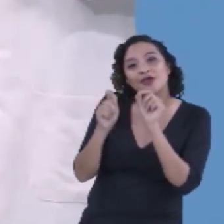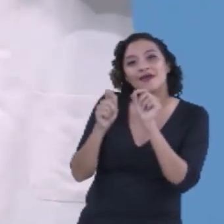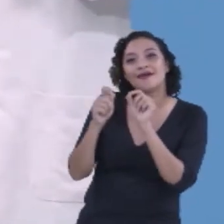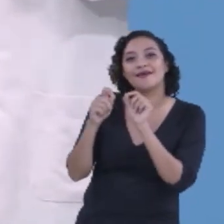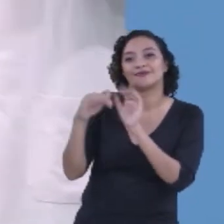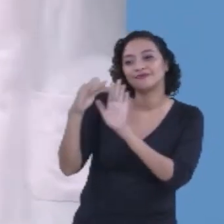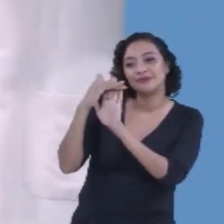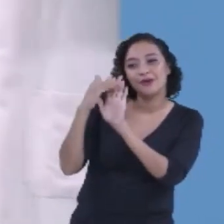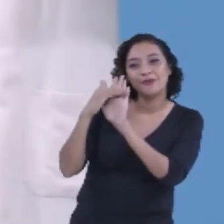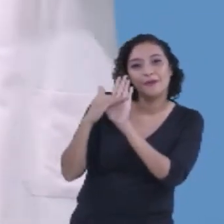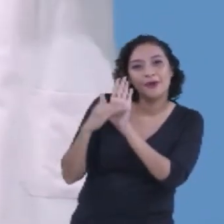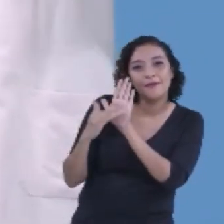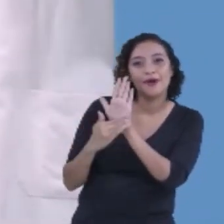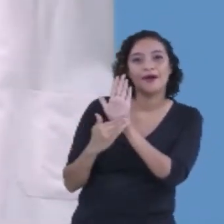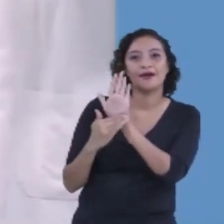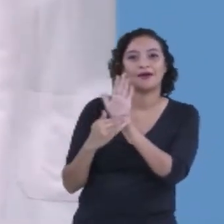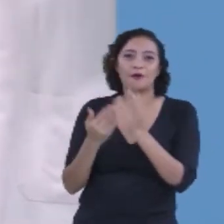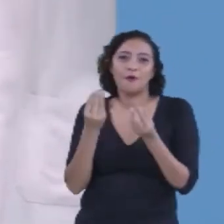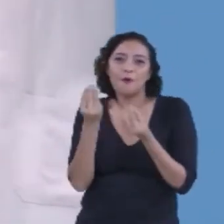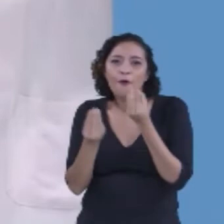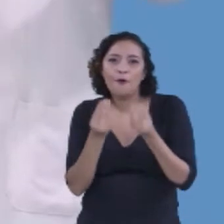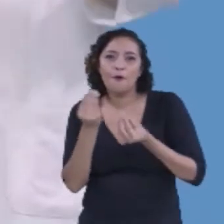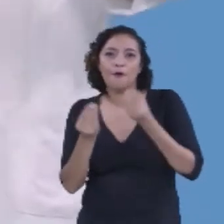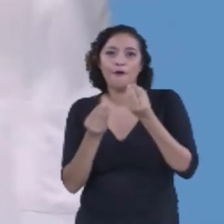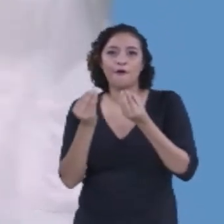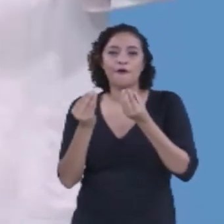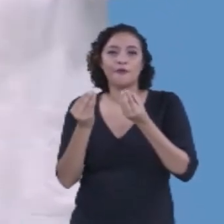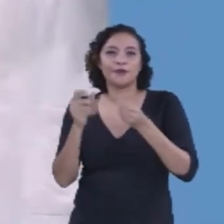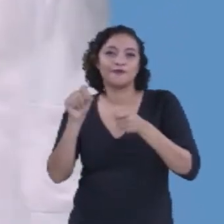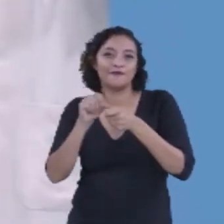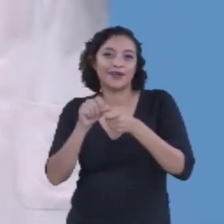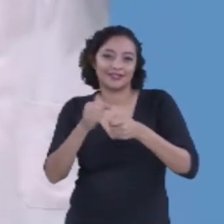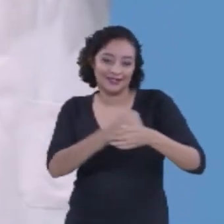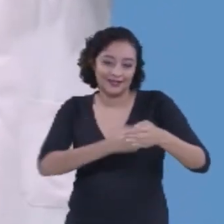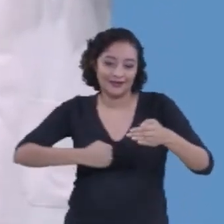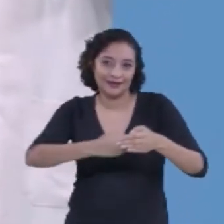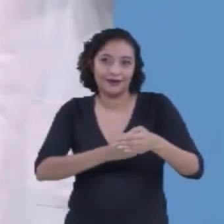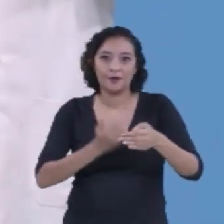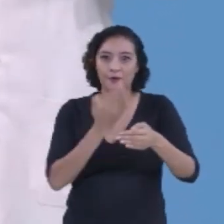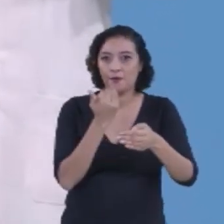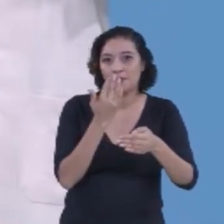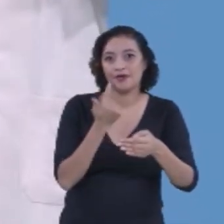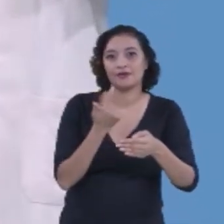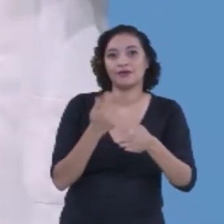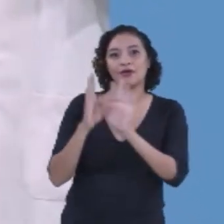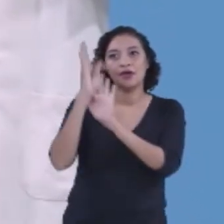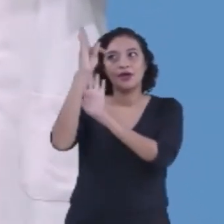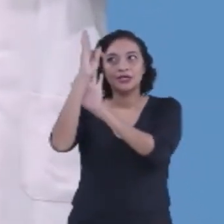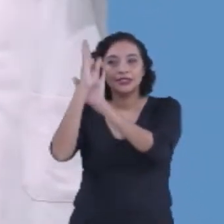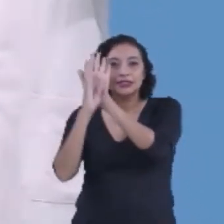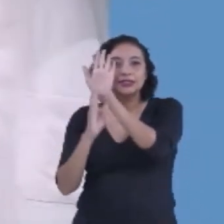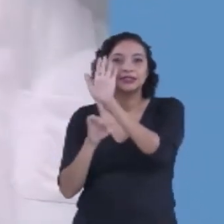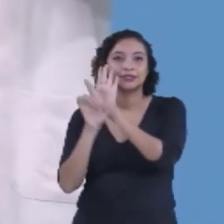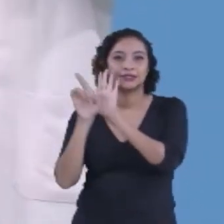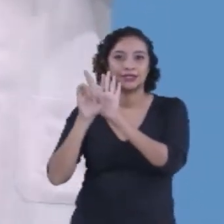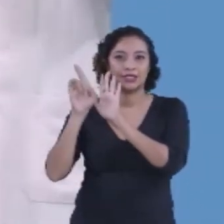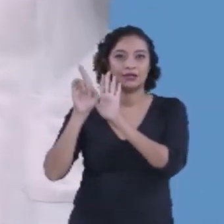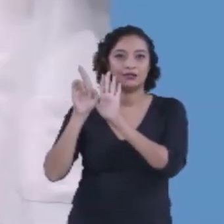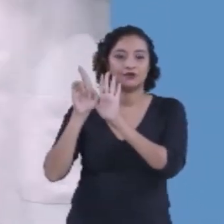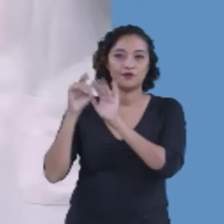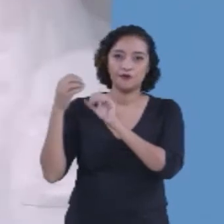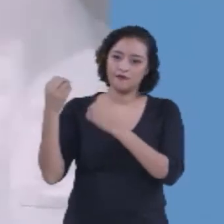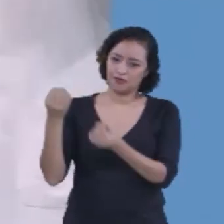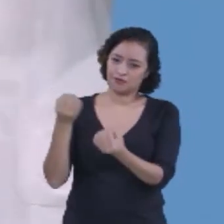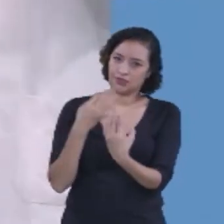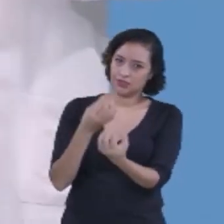dizer para a gente, no caso, esse texto vai ser escrito de forma a fazer com que a gente saiba todos os